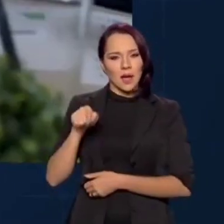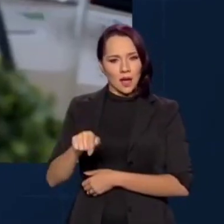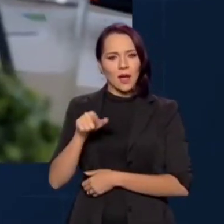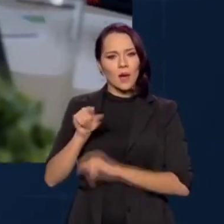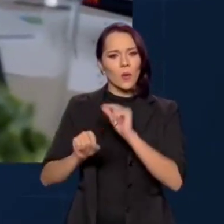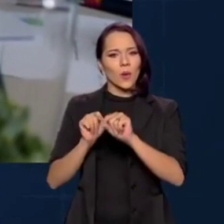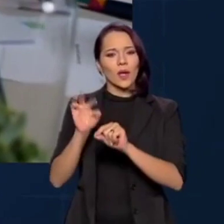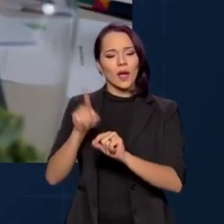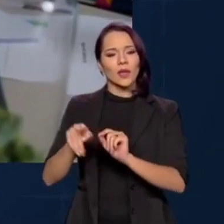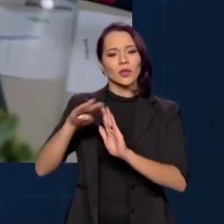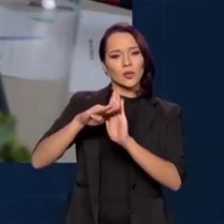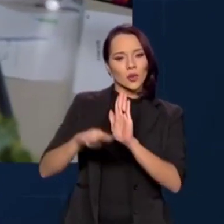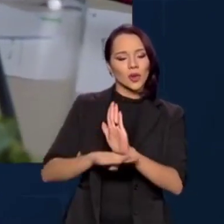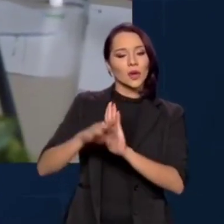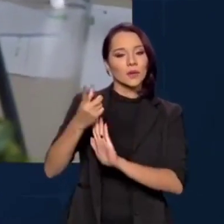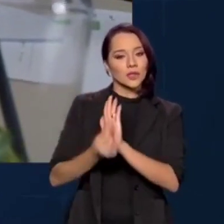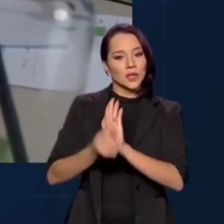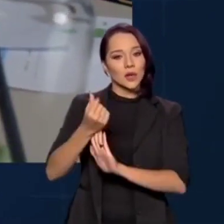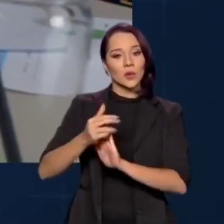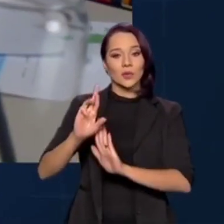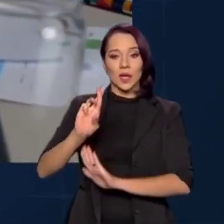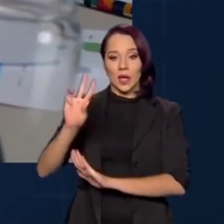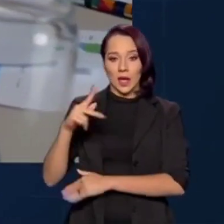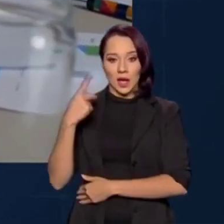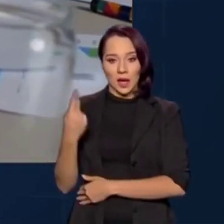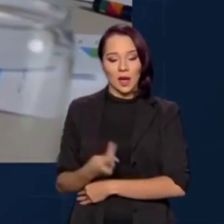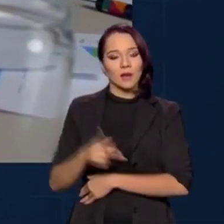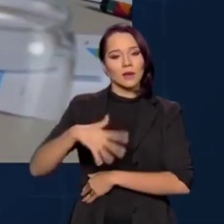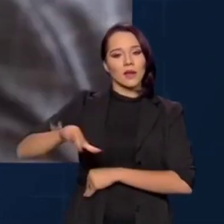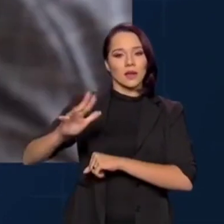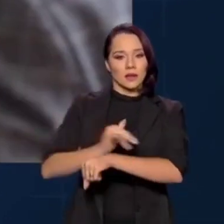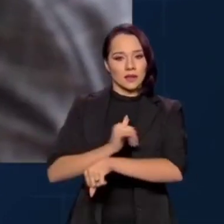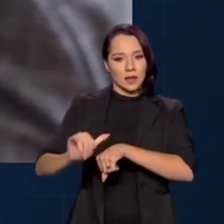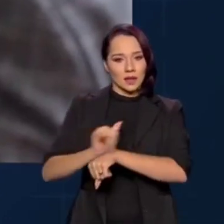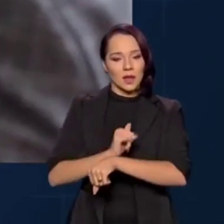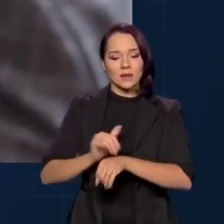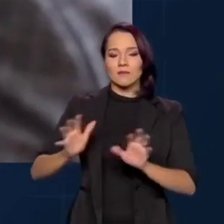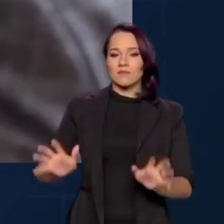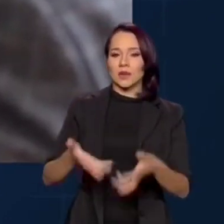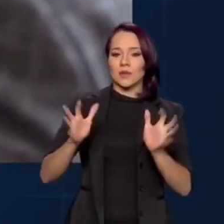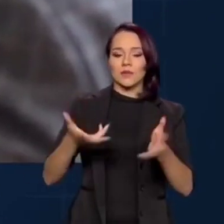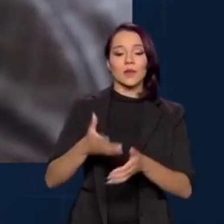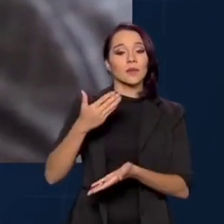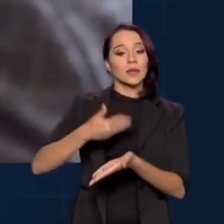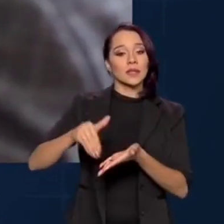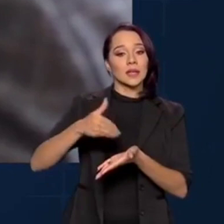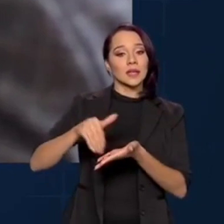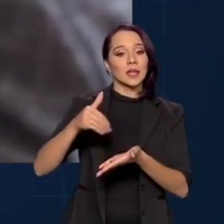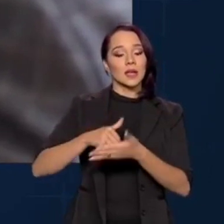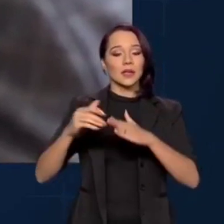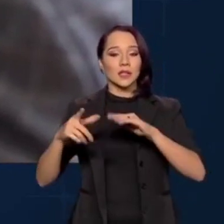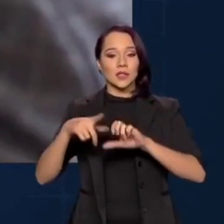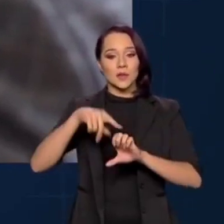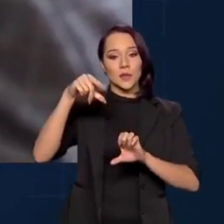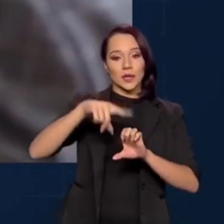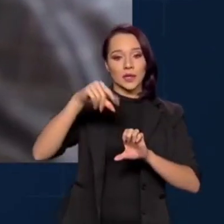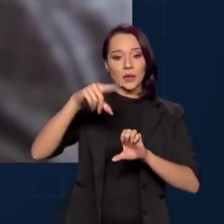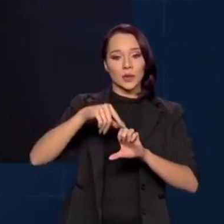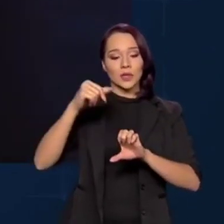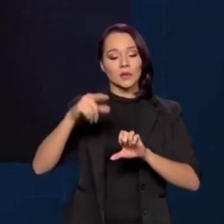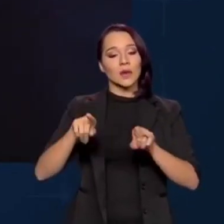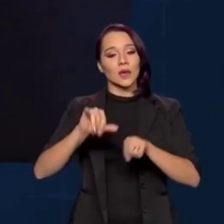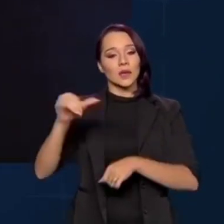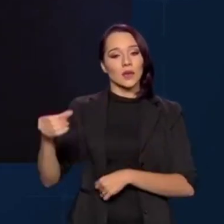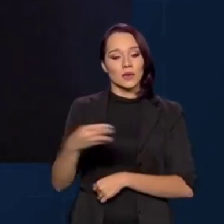faz parte do Programa de Recursos Humanos em Áreas Estratégicas, promovido pela Secretaria de Empreendedorismo e